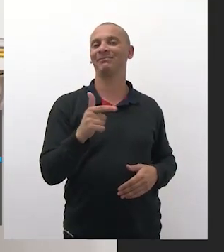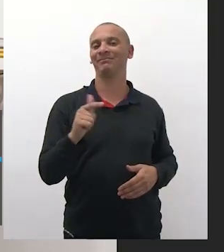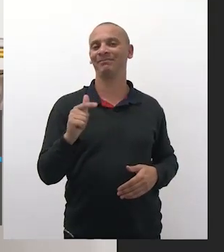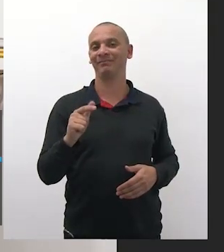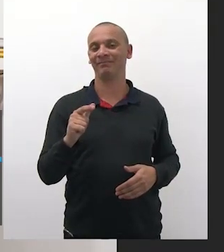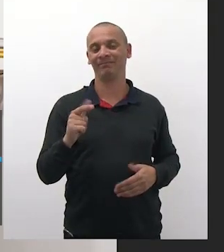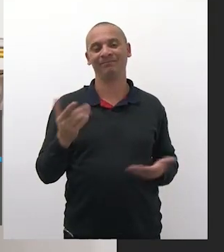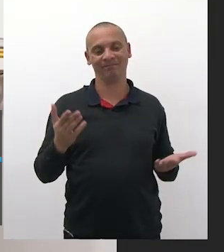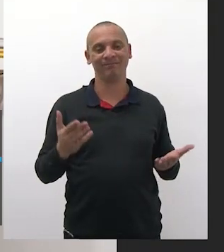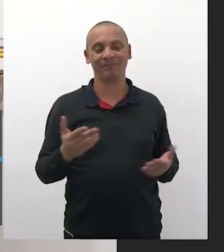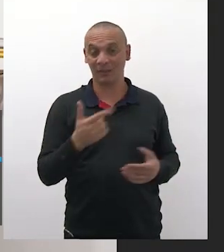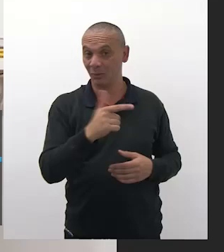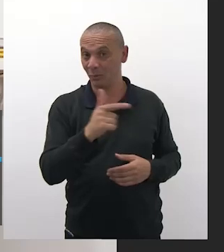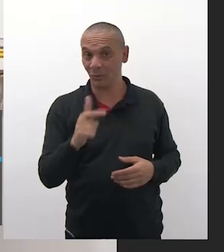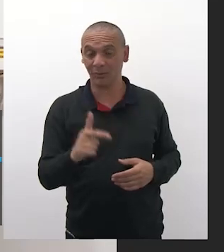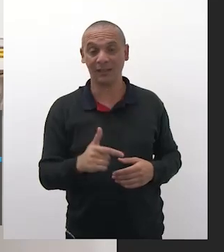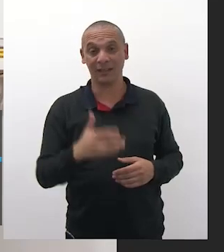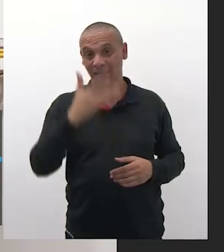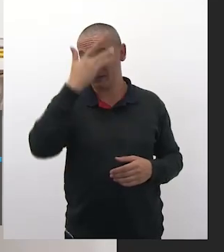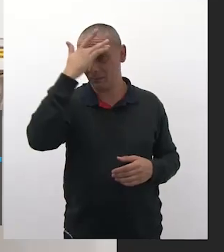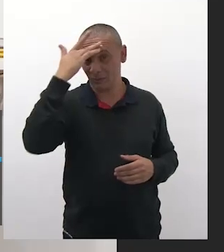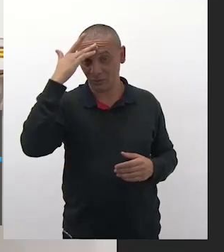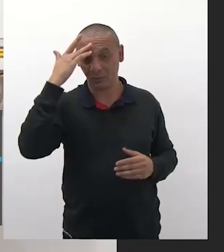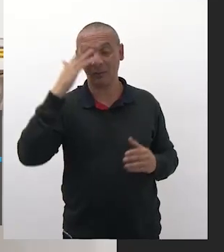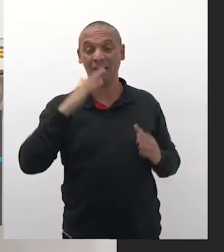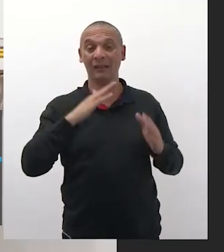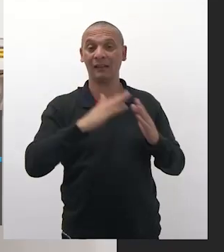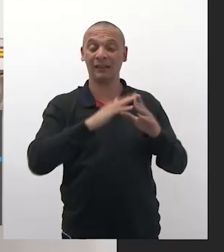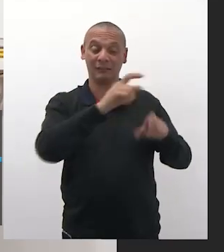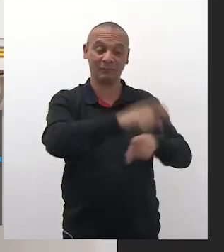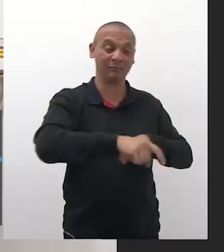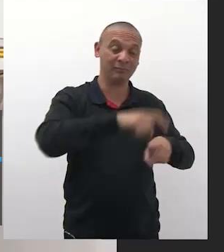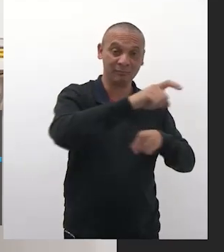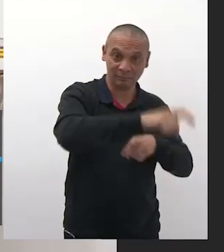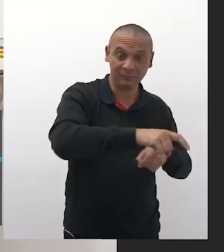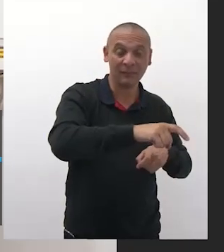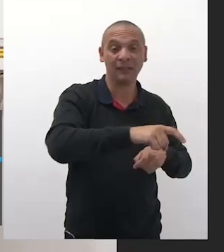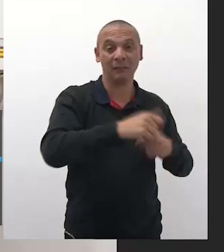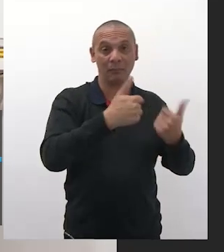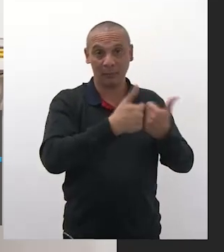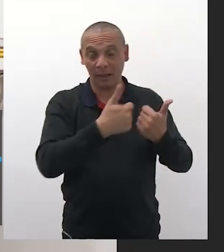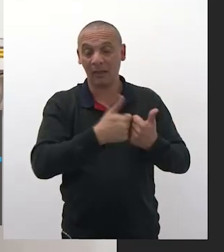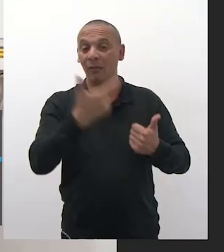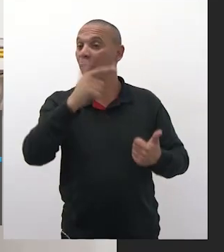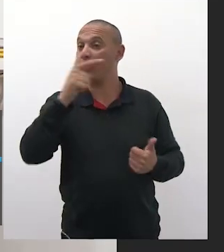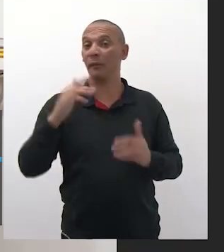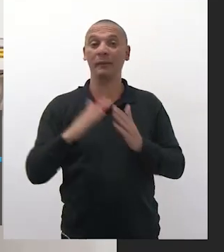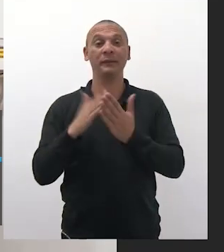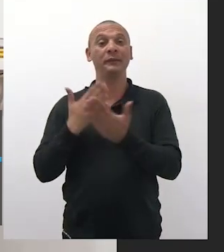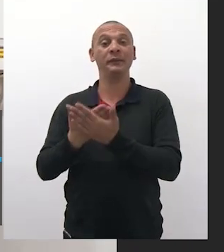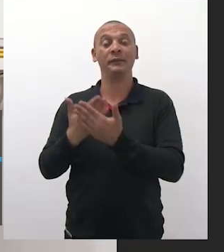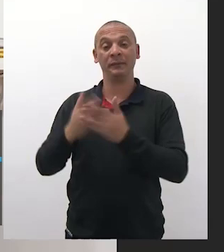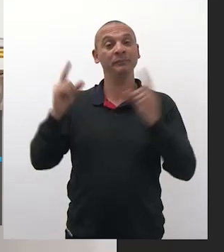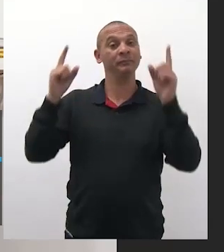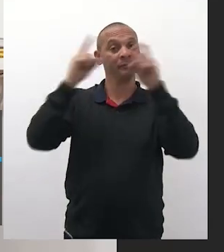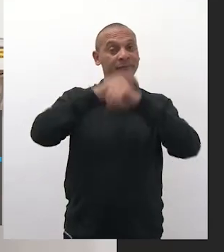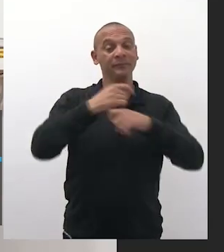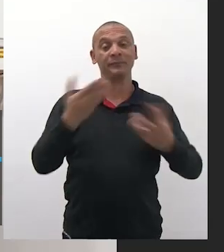pré-escola, para quem morasse nas escolas da zona rural, só nas escolas da